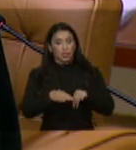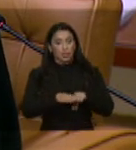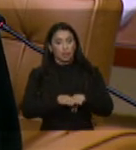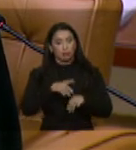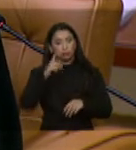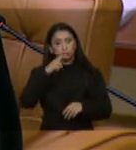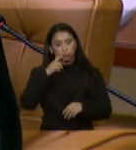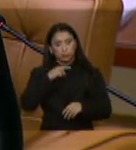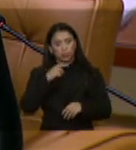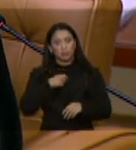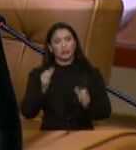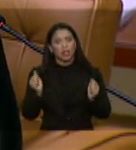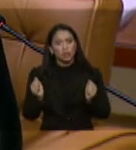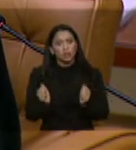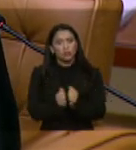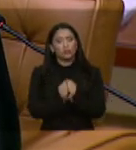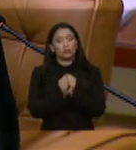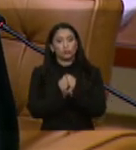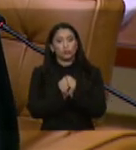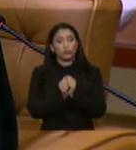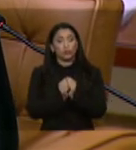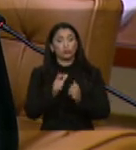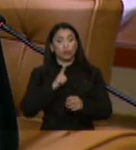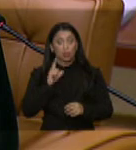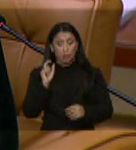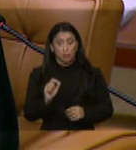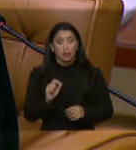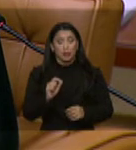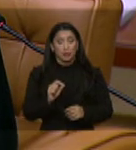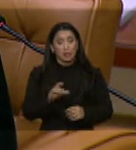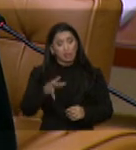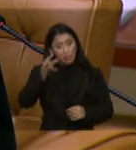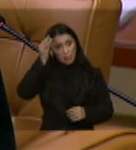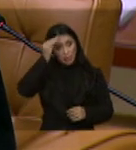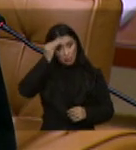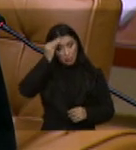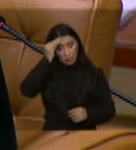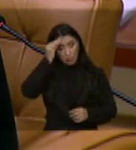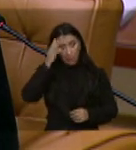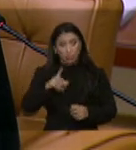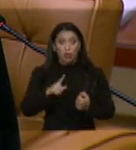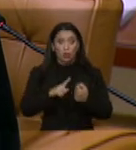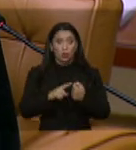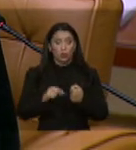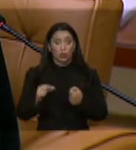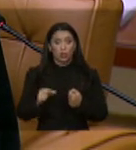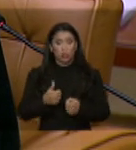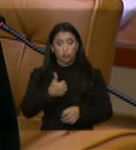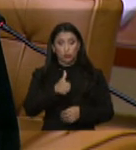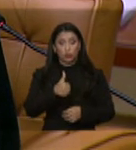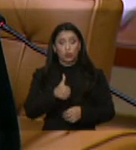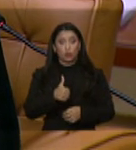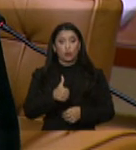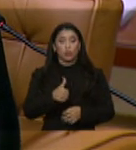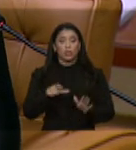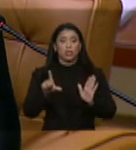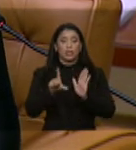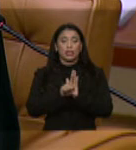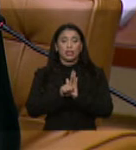a declaração de constitucionalidade dessa interpretação sistemática é que o artigo 11 da lei